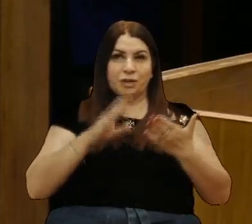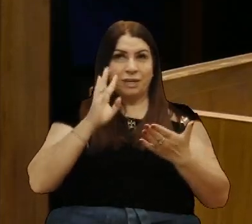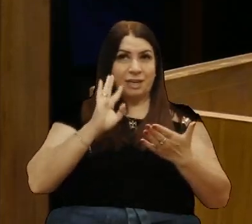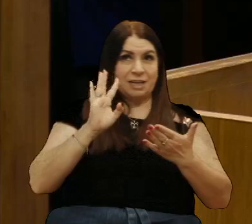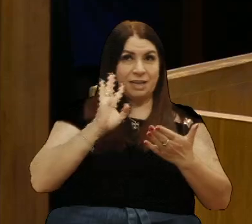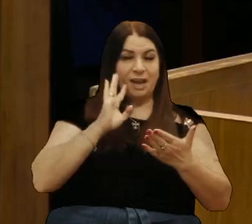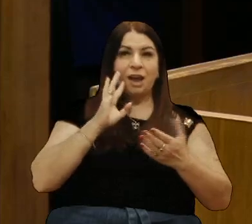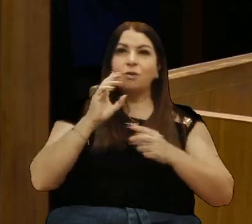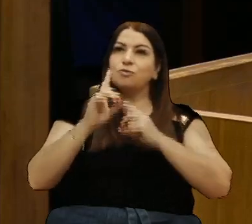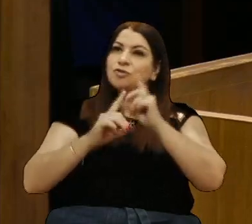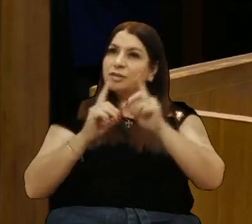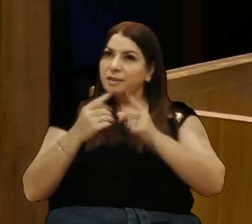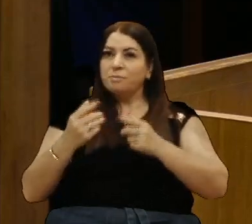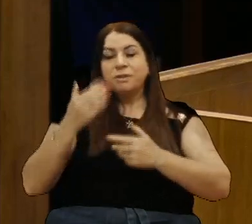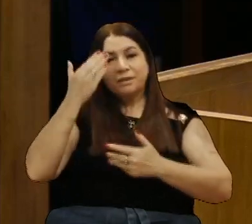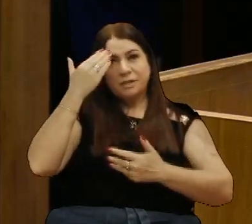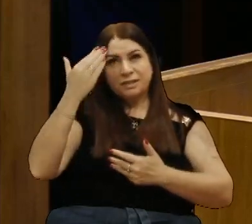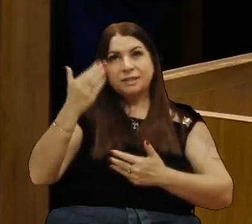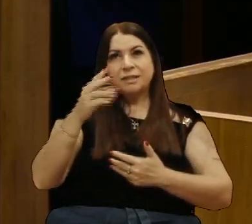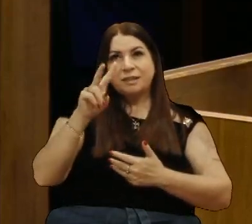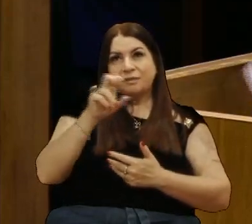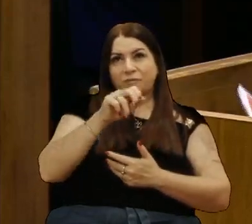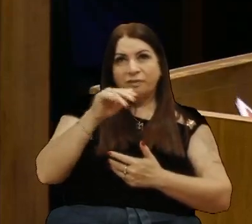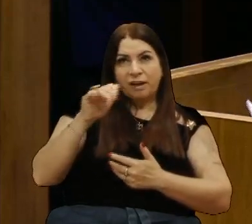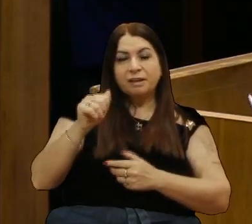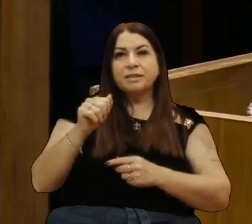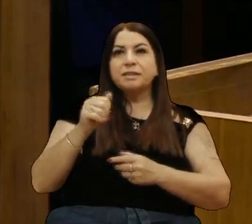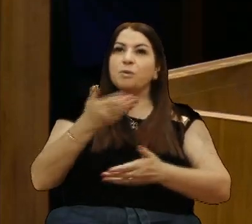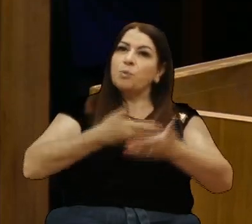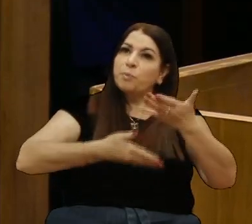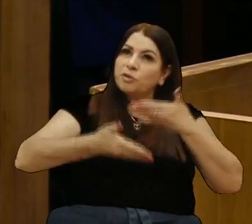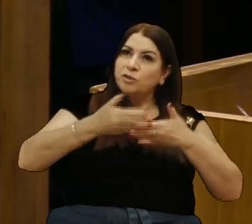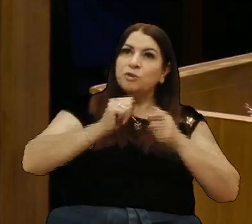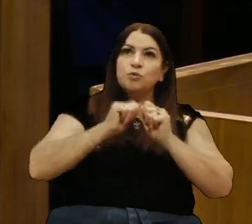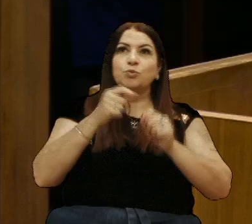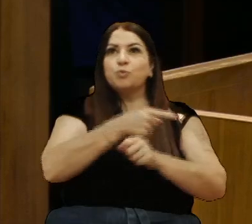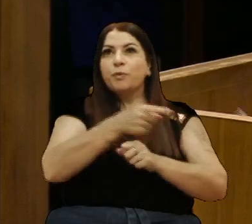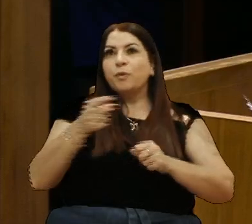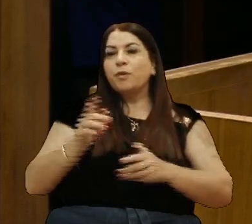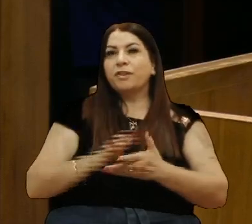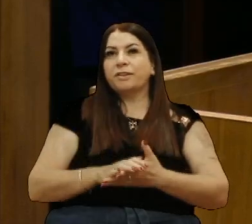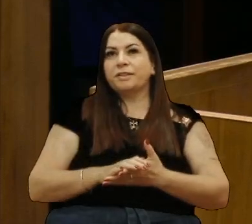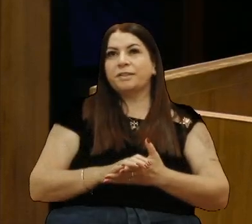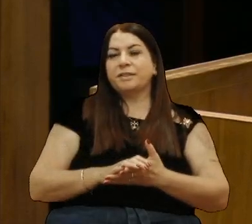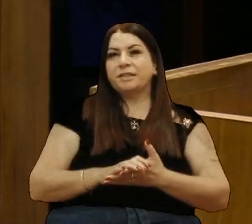muito dinâmica, e agradecer a Vanessa por compartilhar conosco